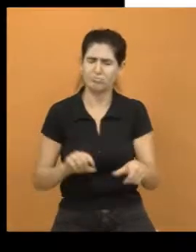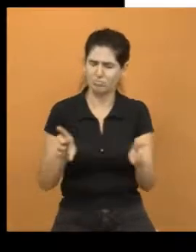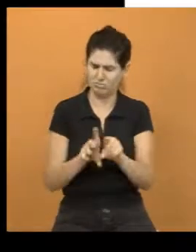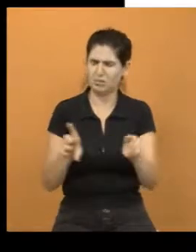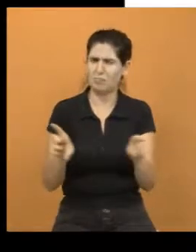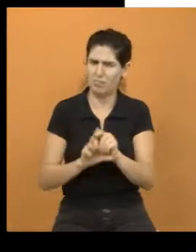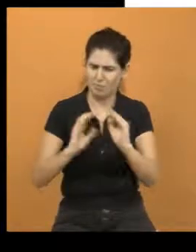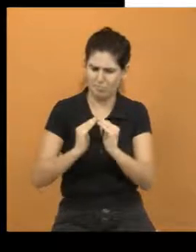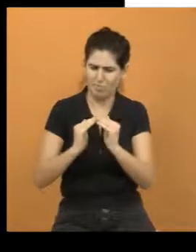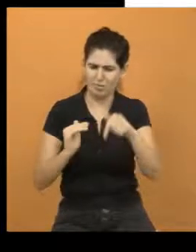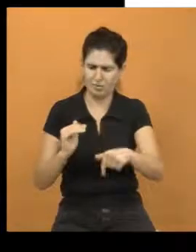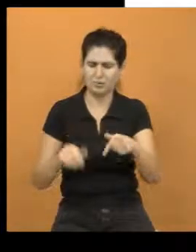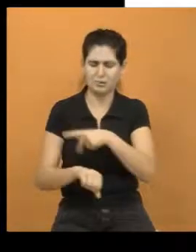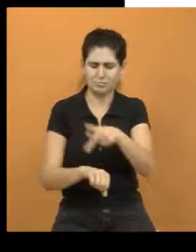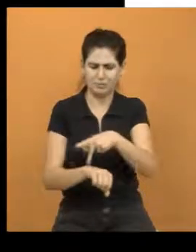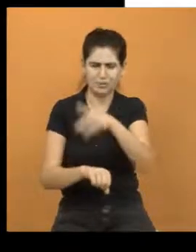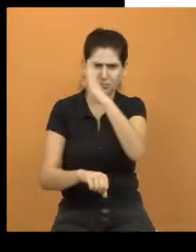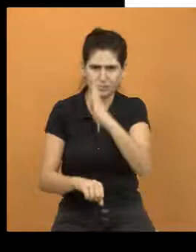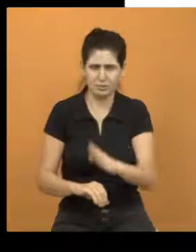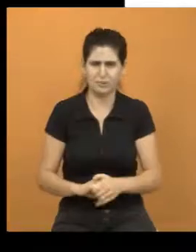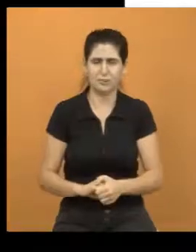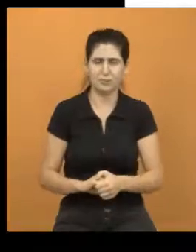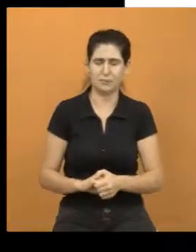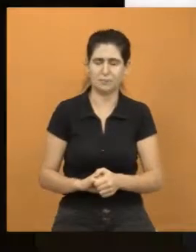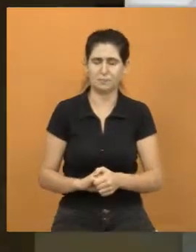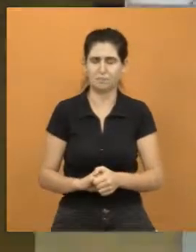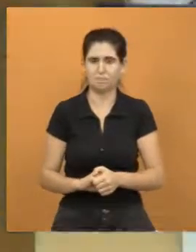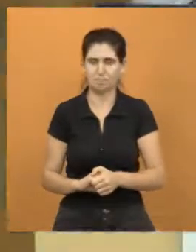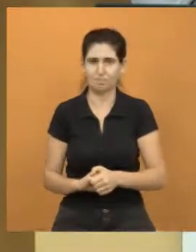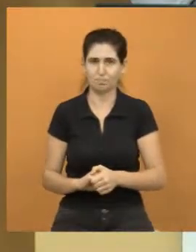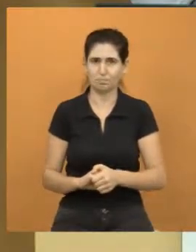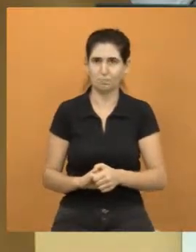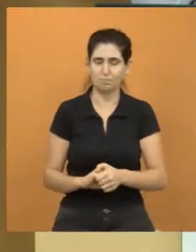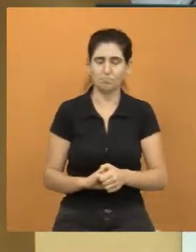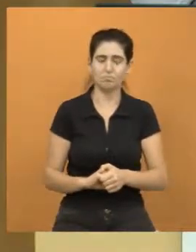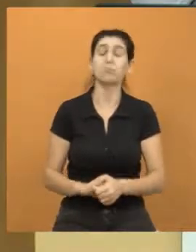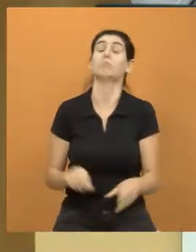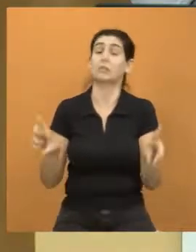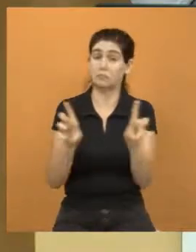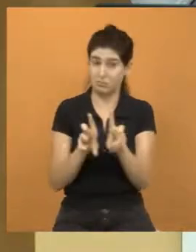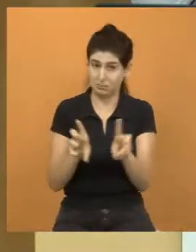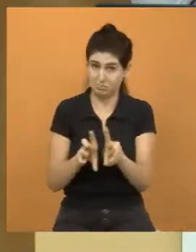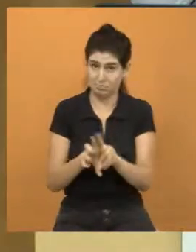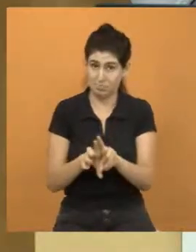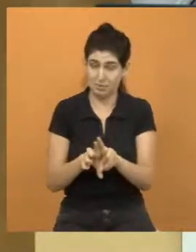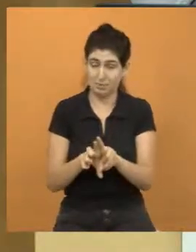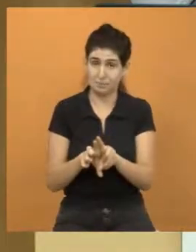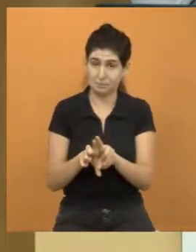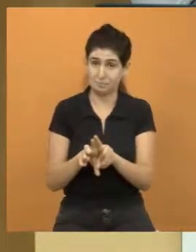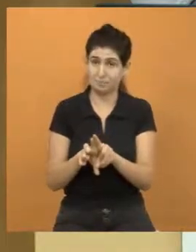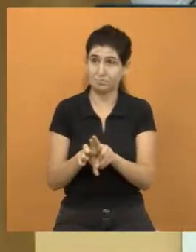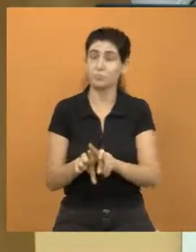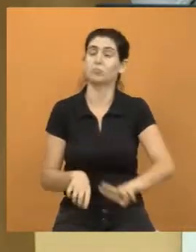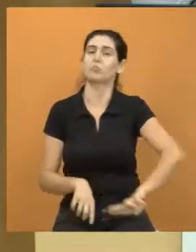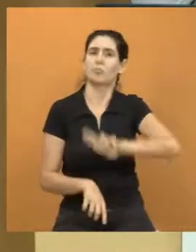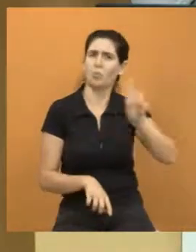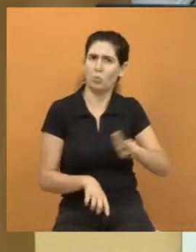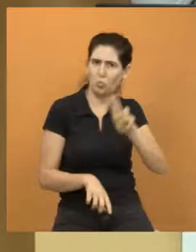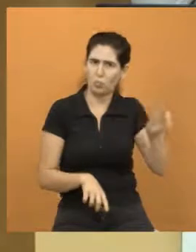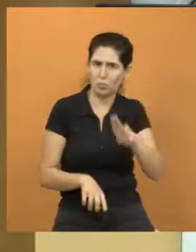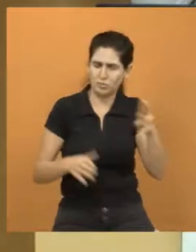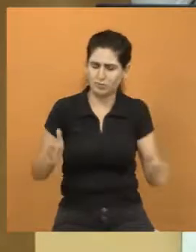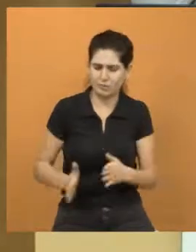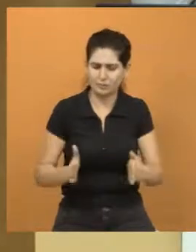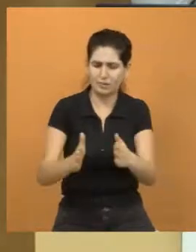devem ter... pode tirar um pouquinho o slide, por favor? Então, eles também usam a estrada,